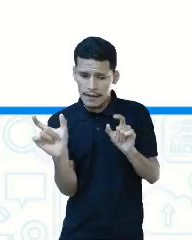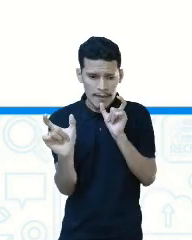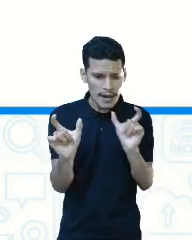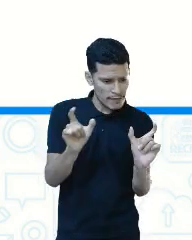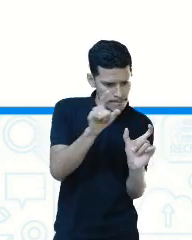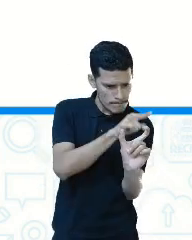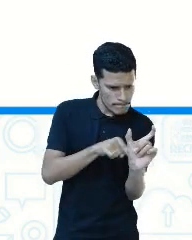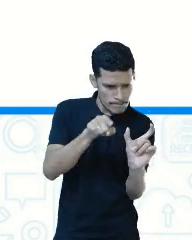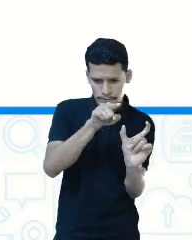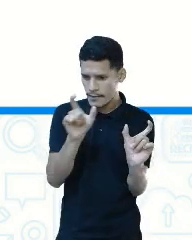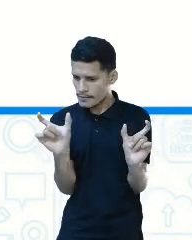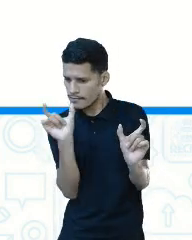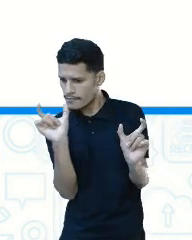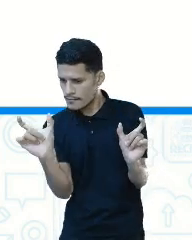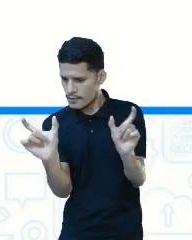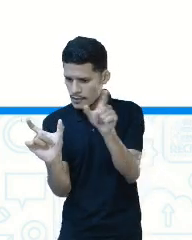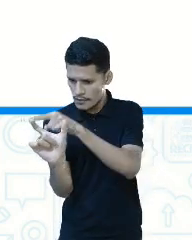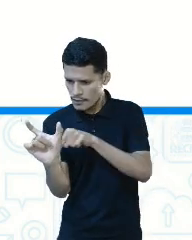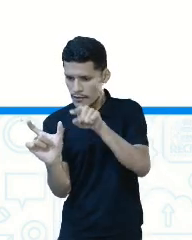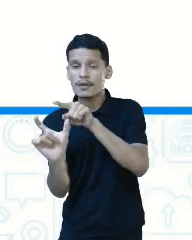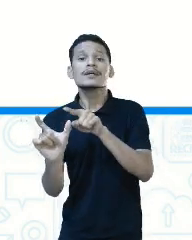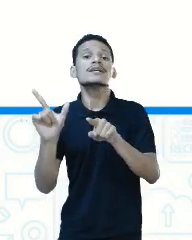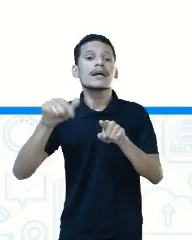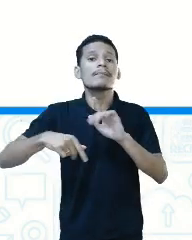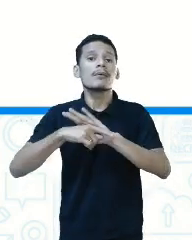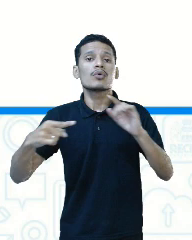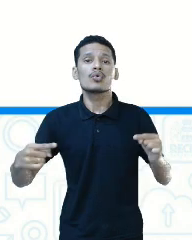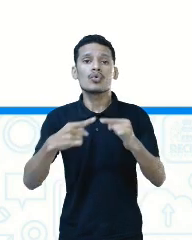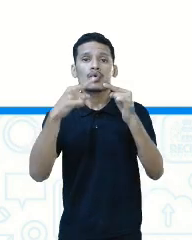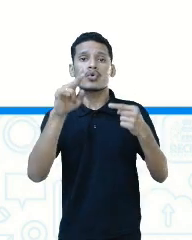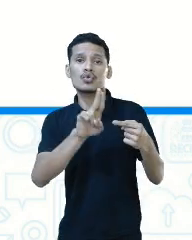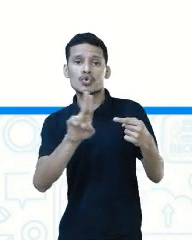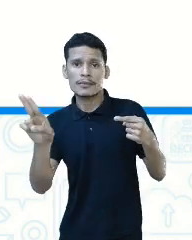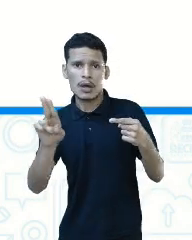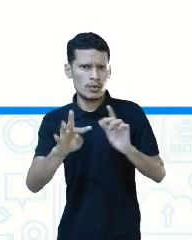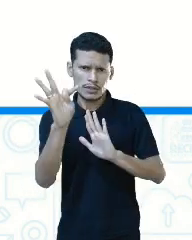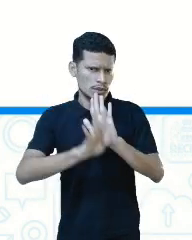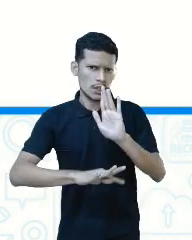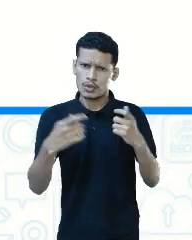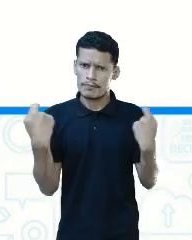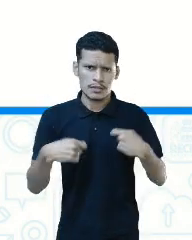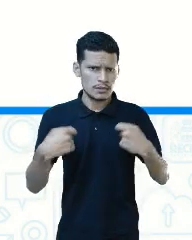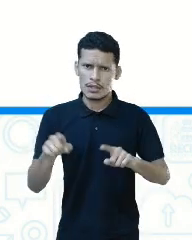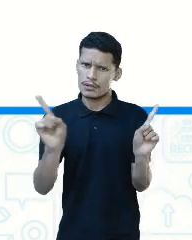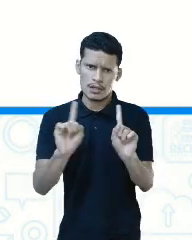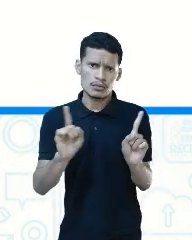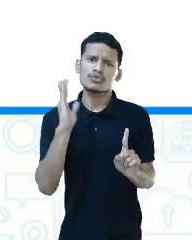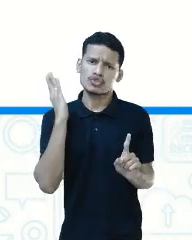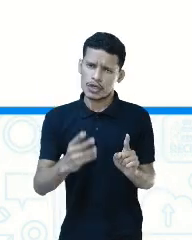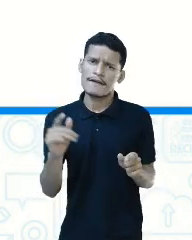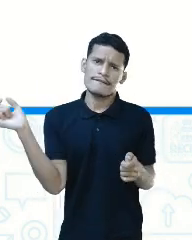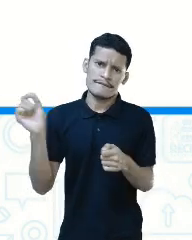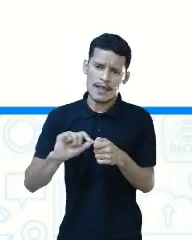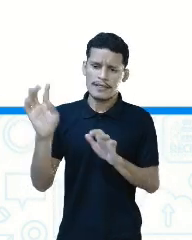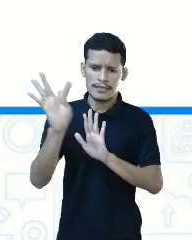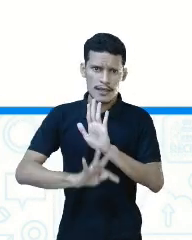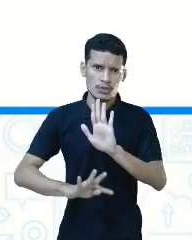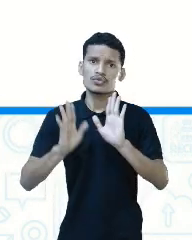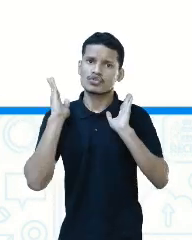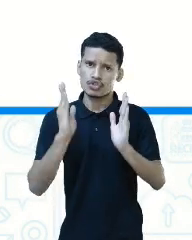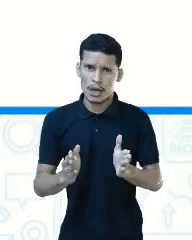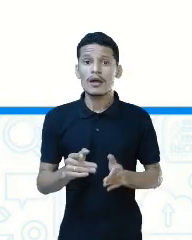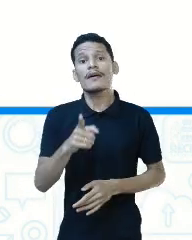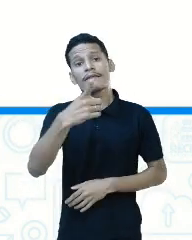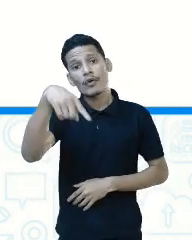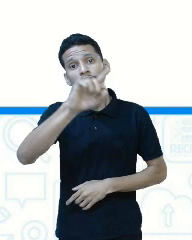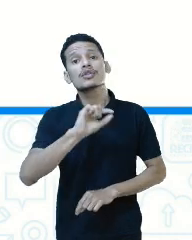concordância nominal. Então, você já não precisa fazer texto nenhum, a gente já fez o texto das adivinhações na aula passada. Agora você